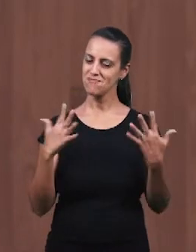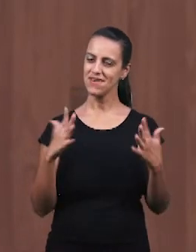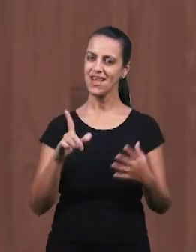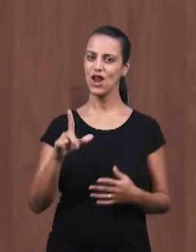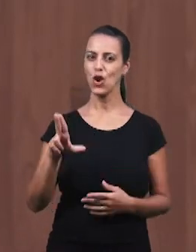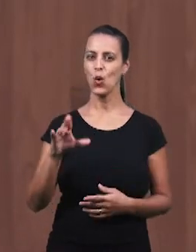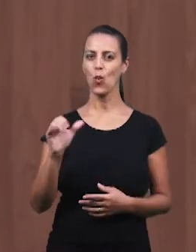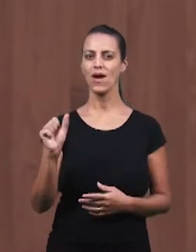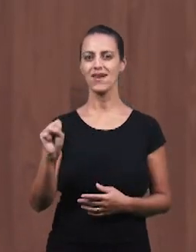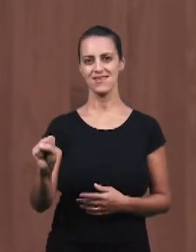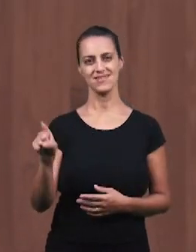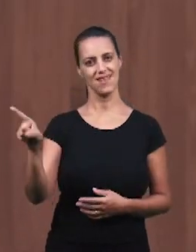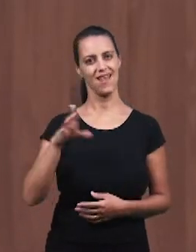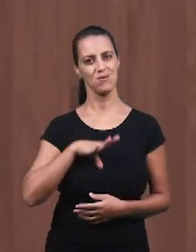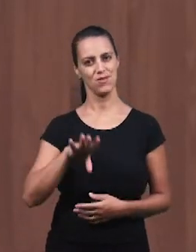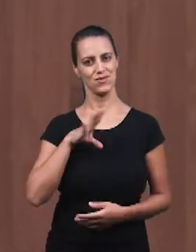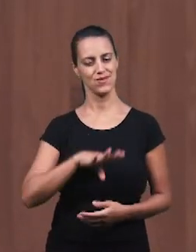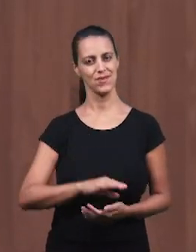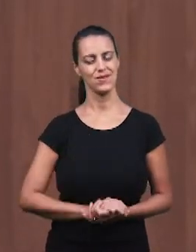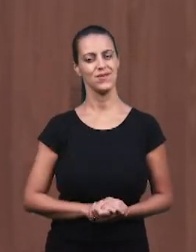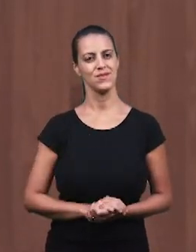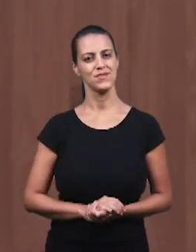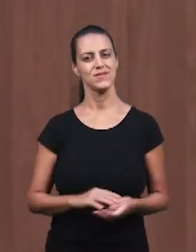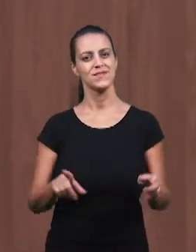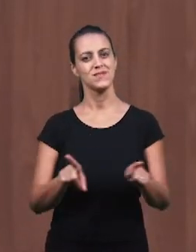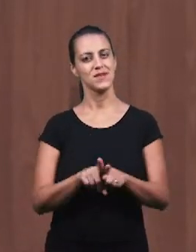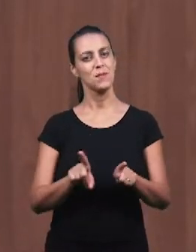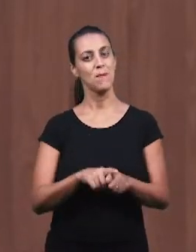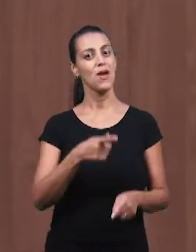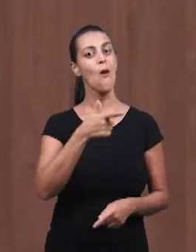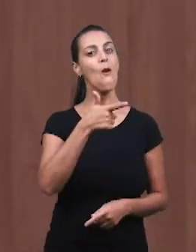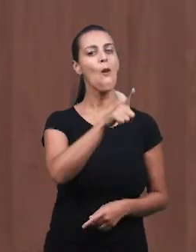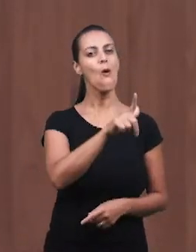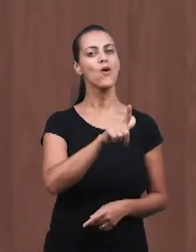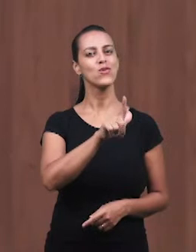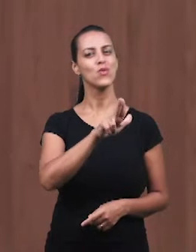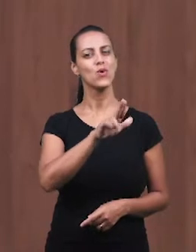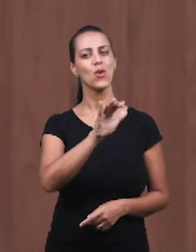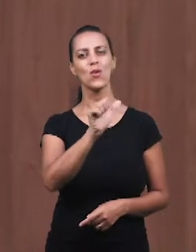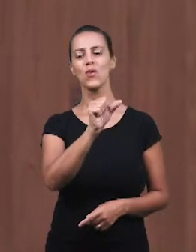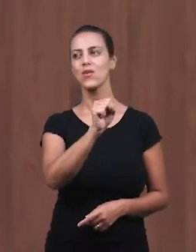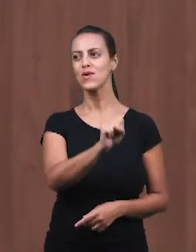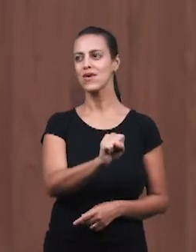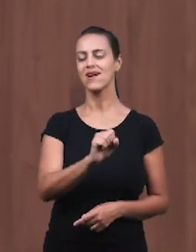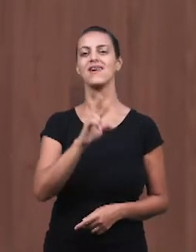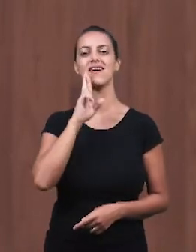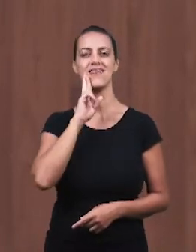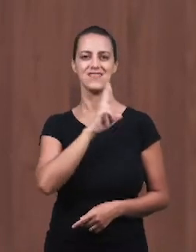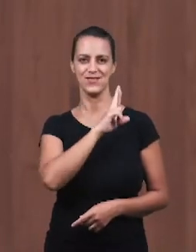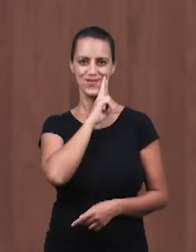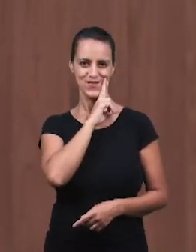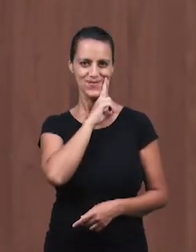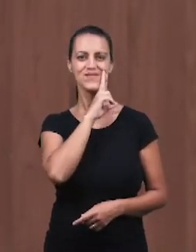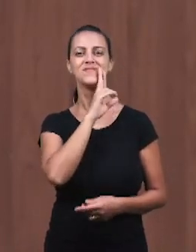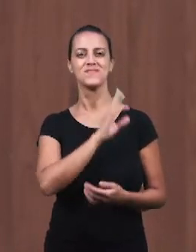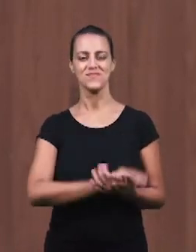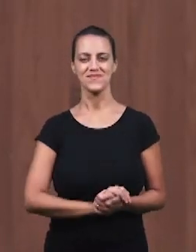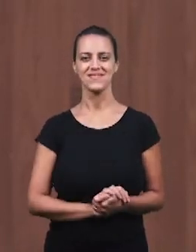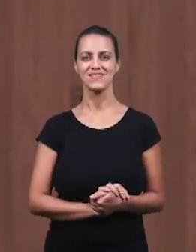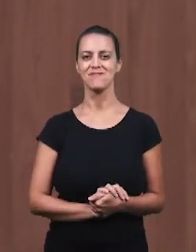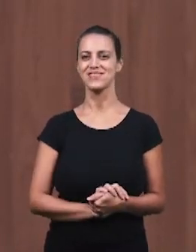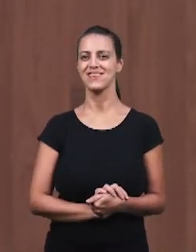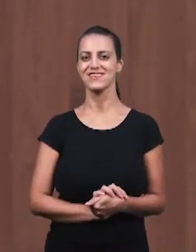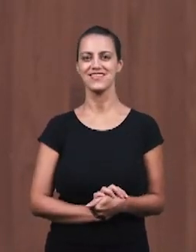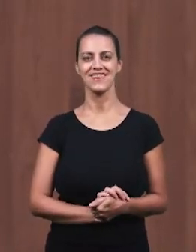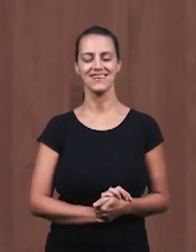Lucas? Aí de Porto, em Portugal. Também a resposta do Lucas lá de Roraima. Ele colocou algo